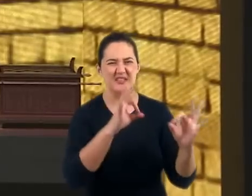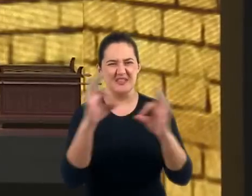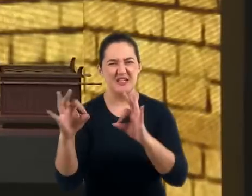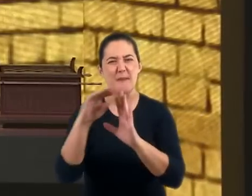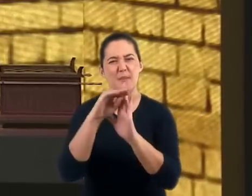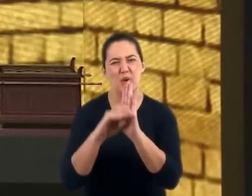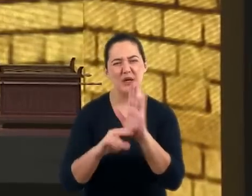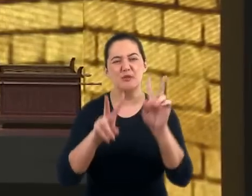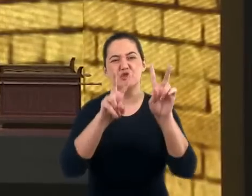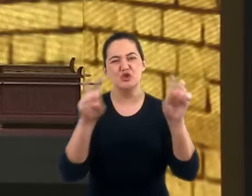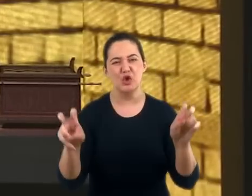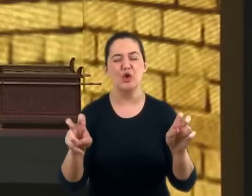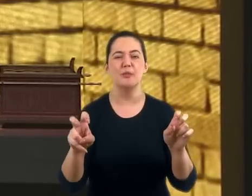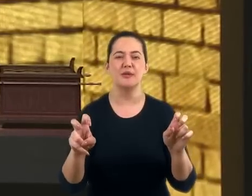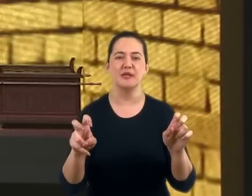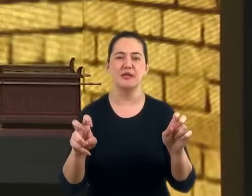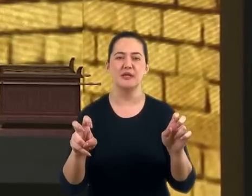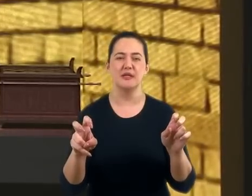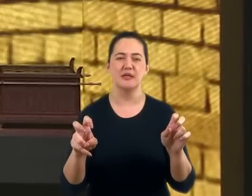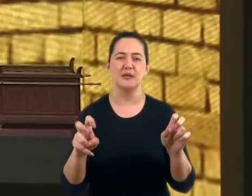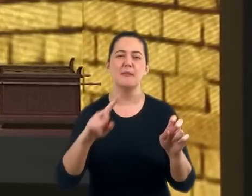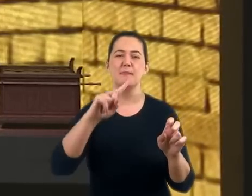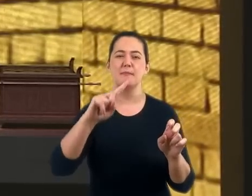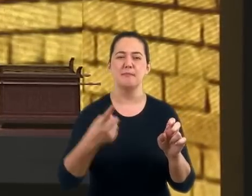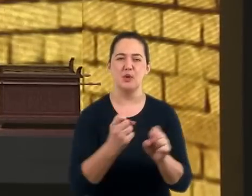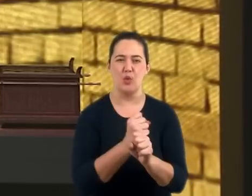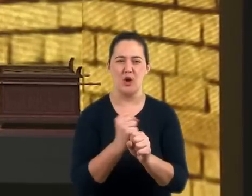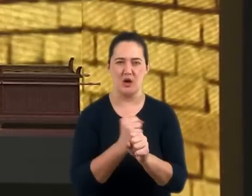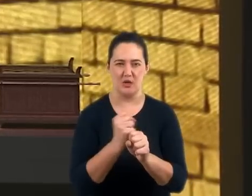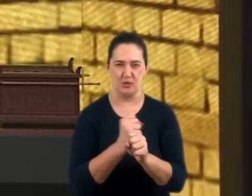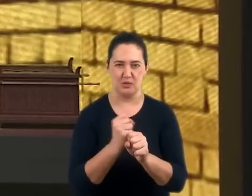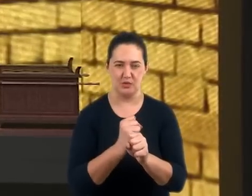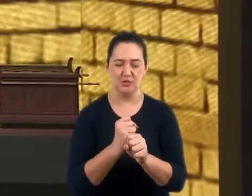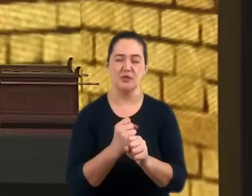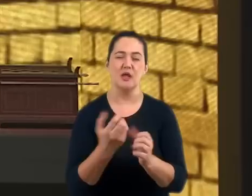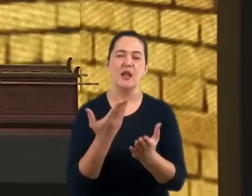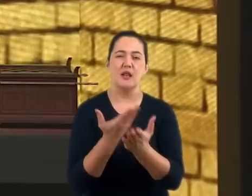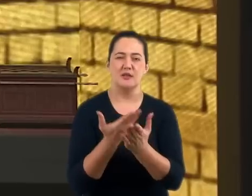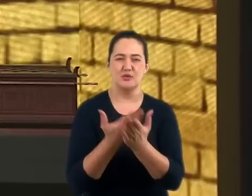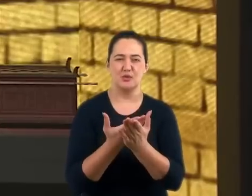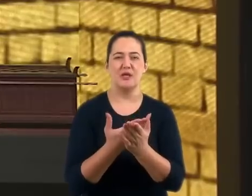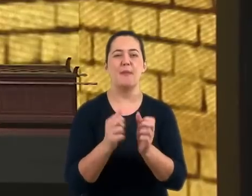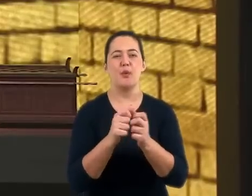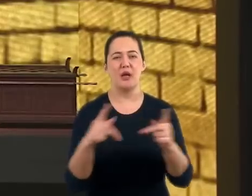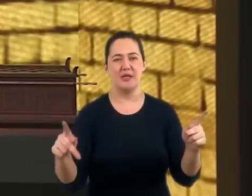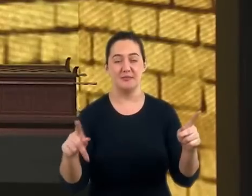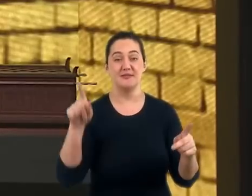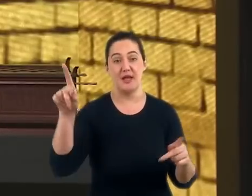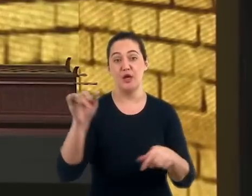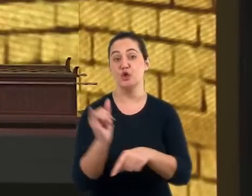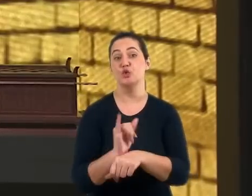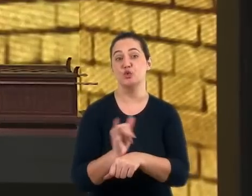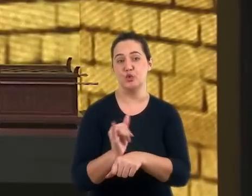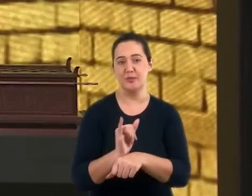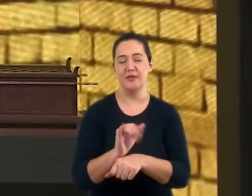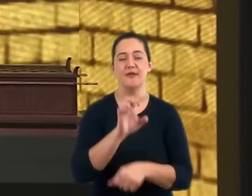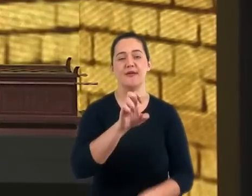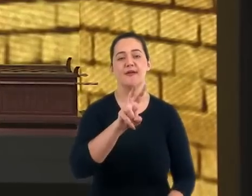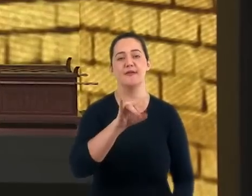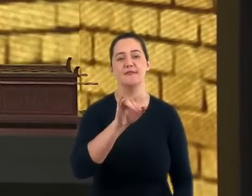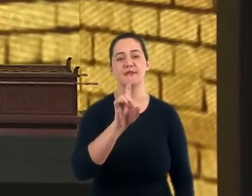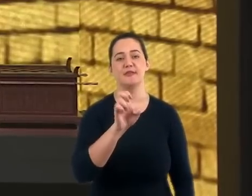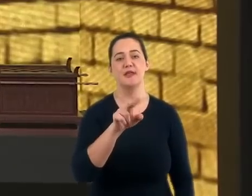este respeito, num especial que realizamos sobre o livro do Apocalipse. Acessa lá, está no YouTube, Evidências